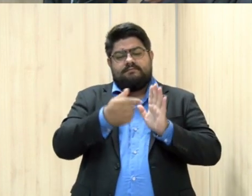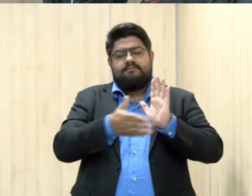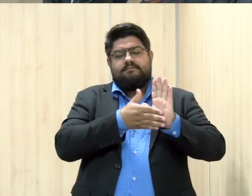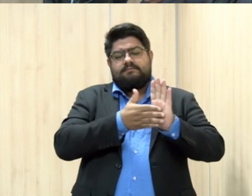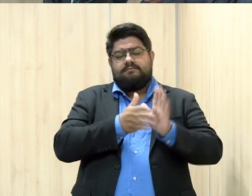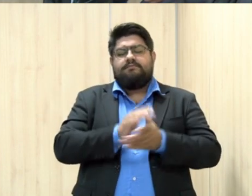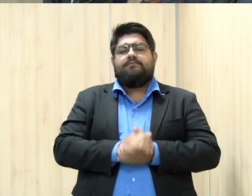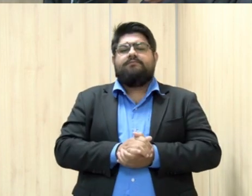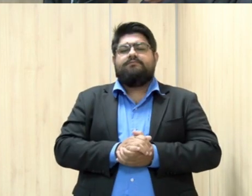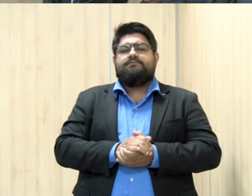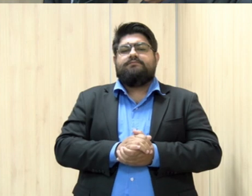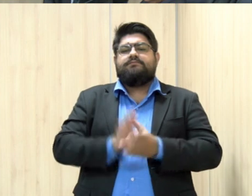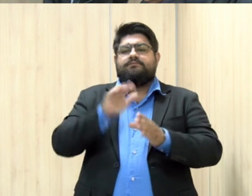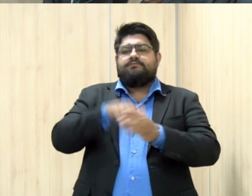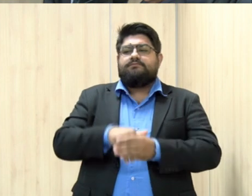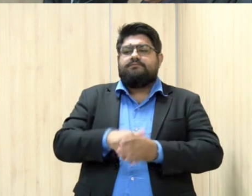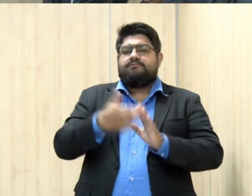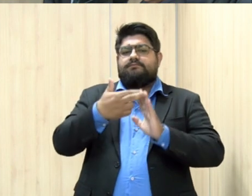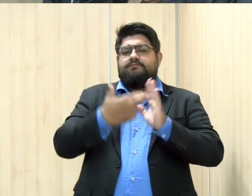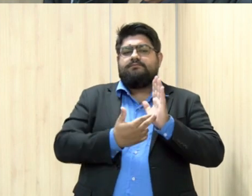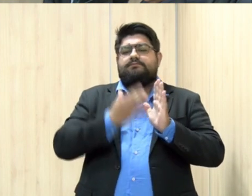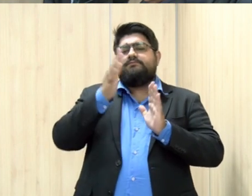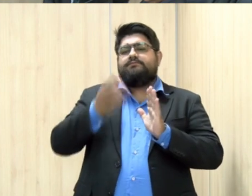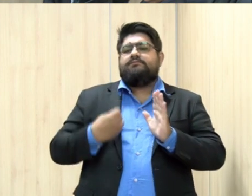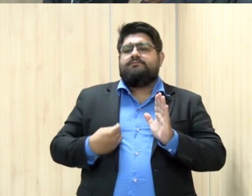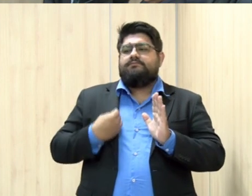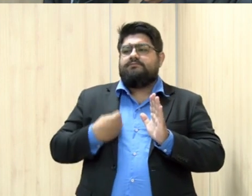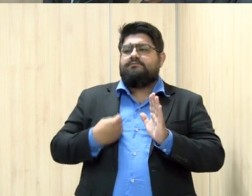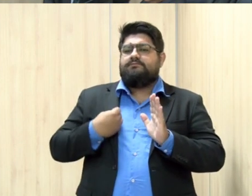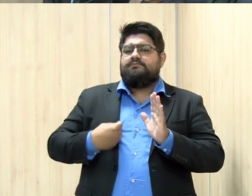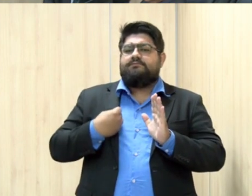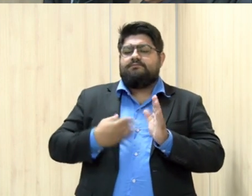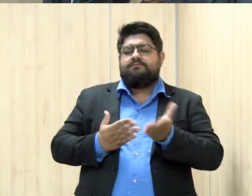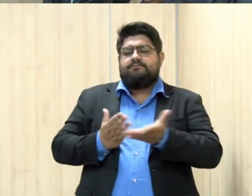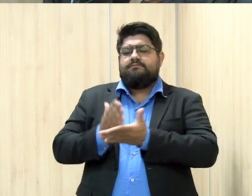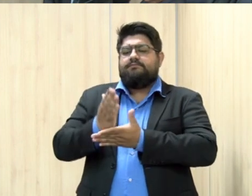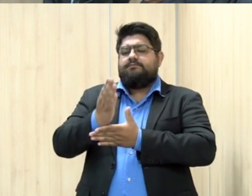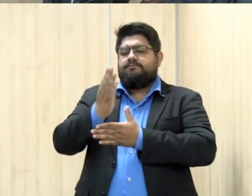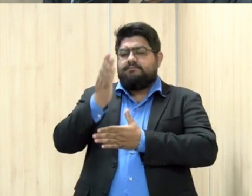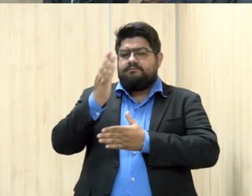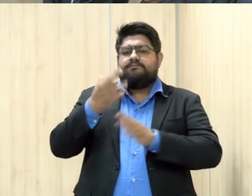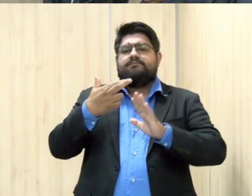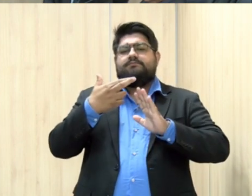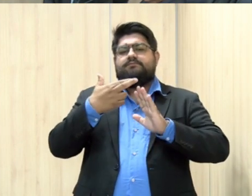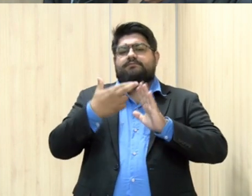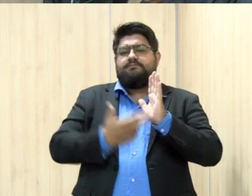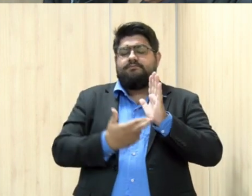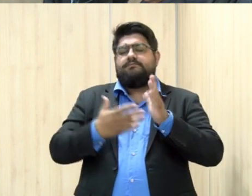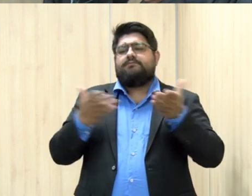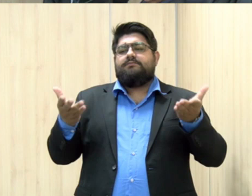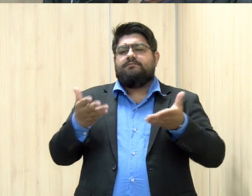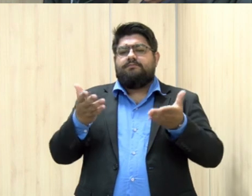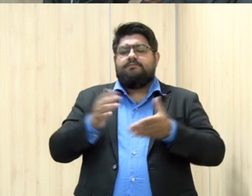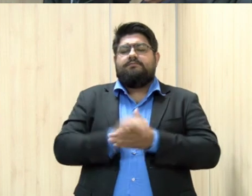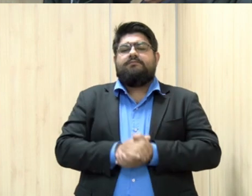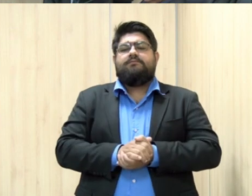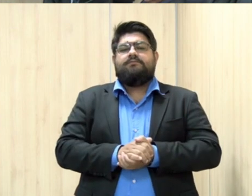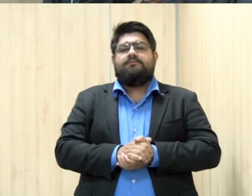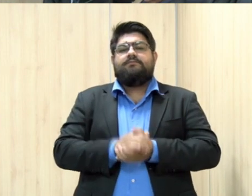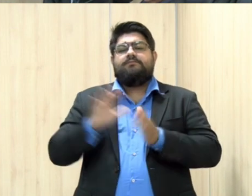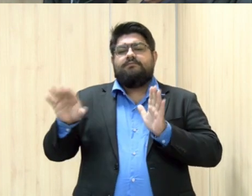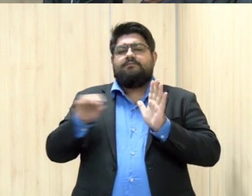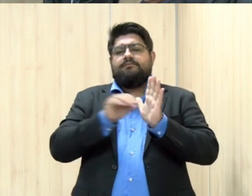voto da relatora já vinha na toada da aprovação da matéria e agora nós recepcionamos então